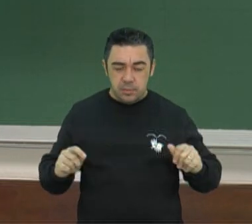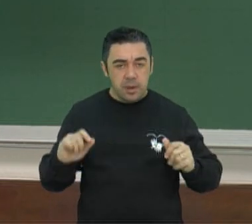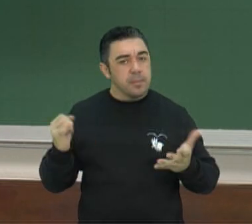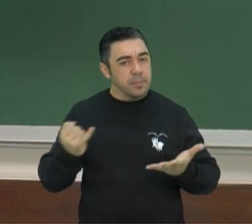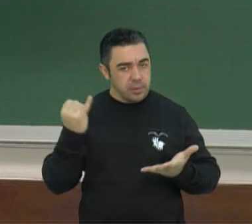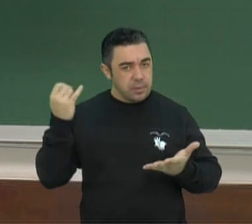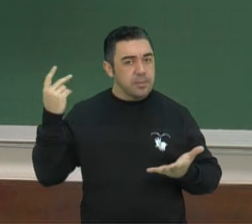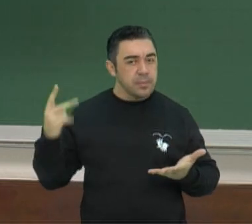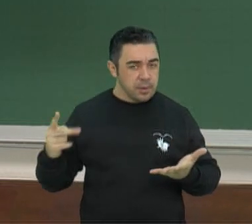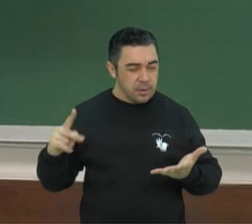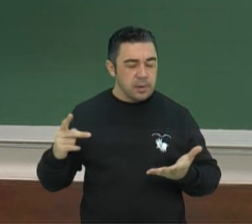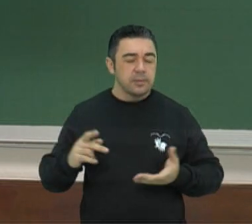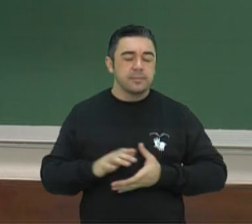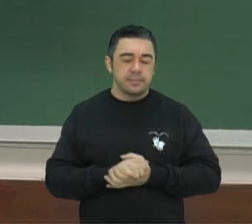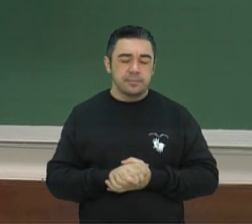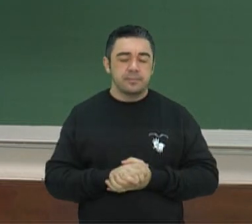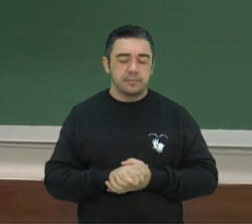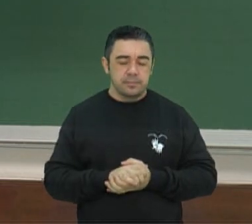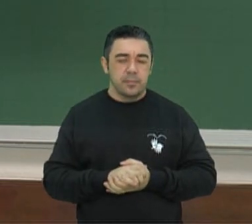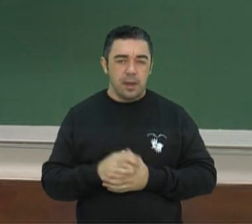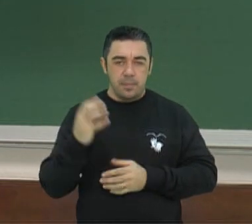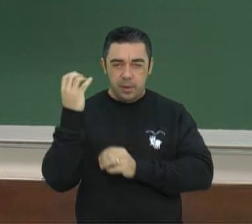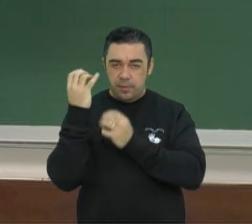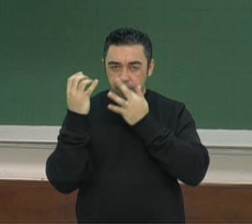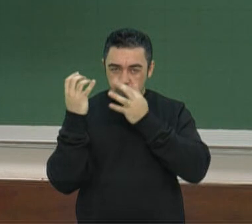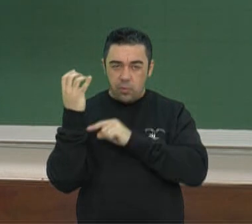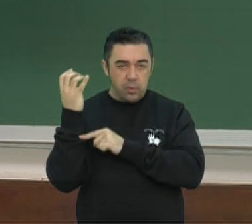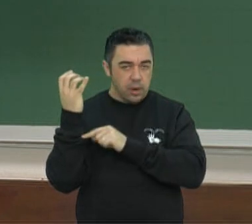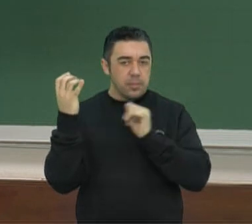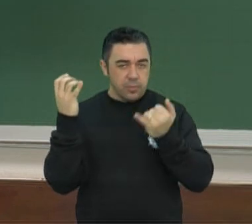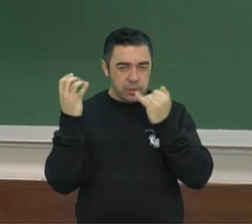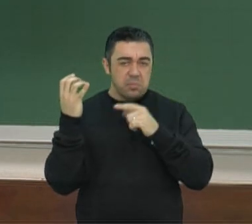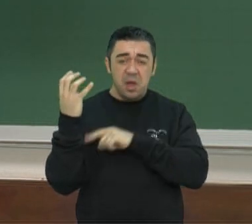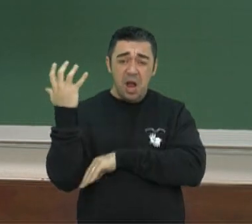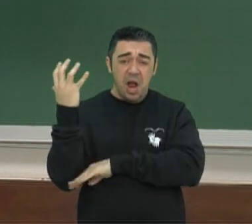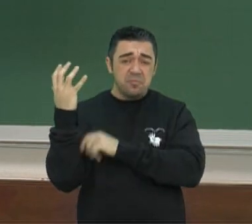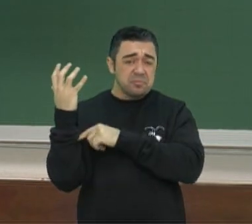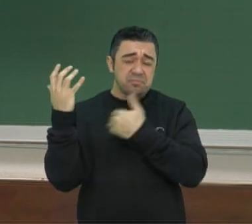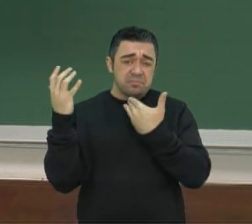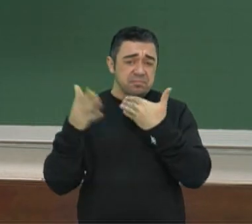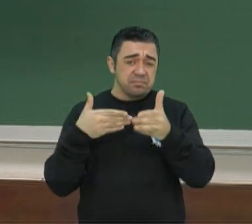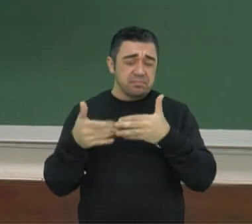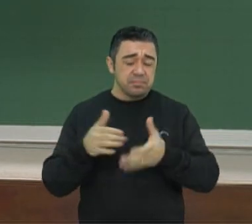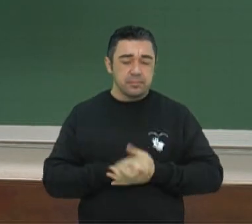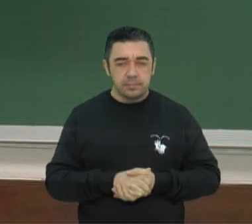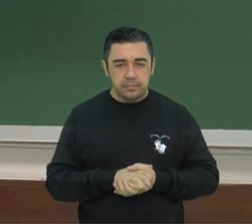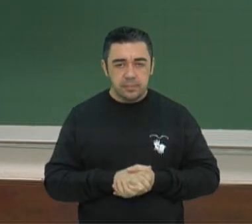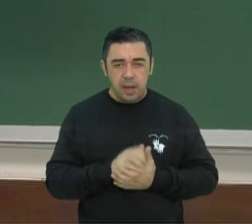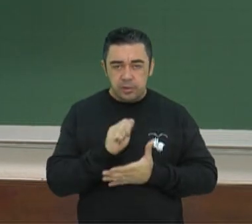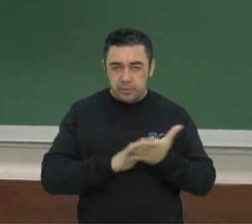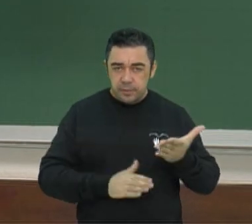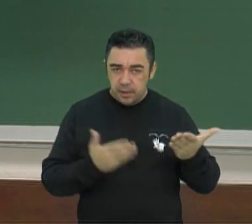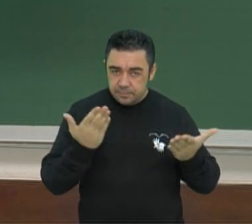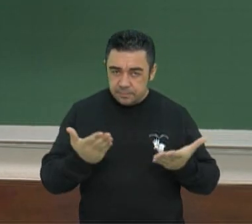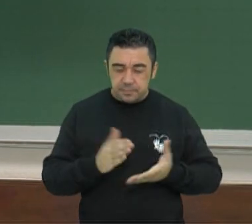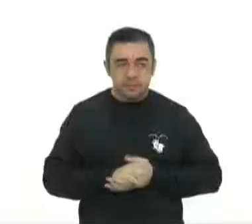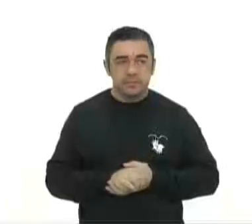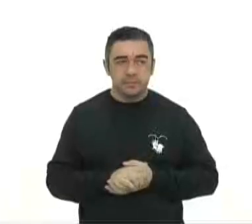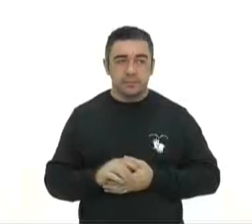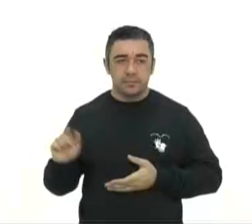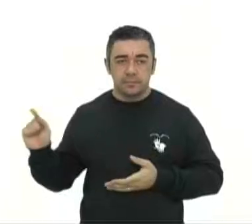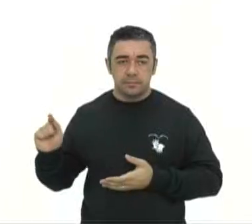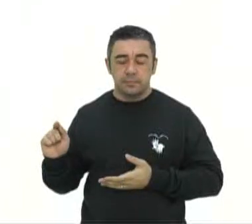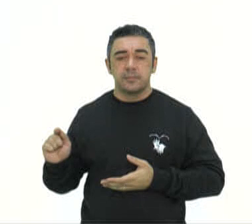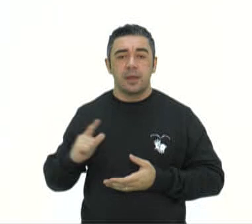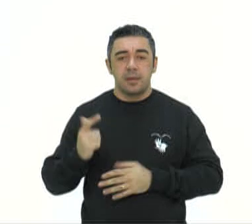para ela. Então, para a bromélia é muito importante. Para a árvore não faz diferença alguma, ok? Exercício, então. A Mata